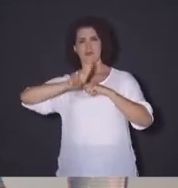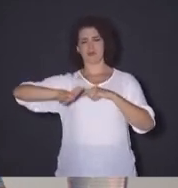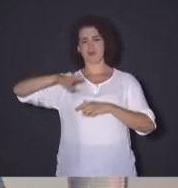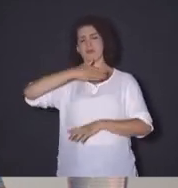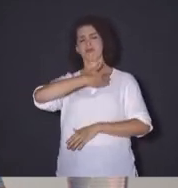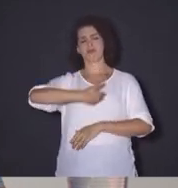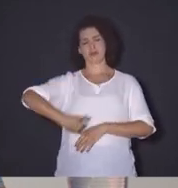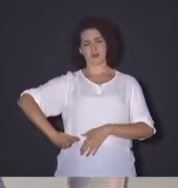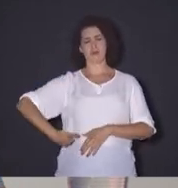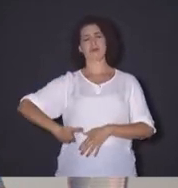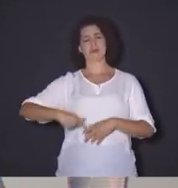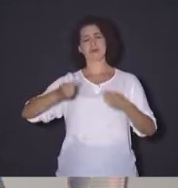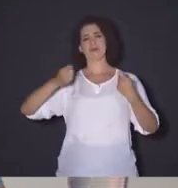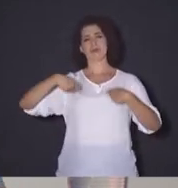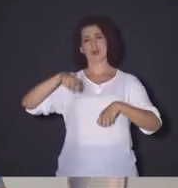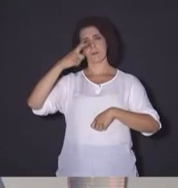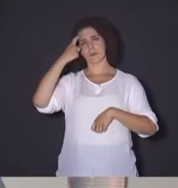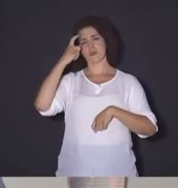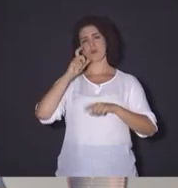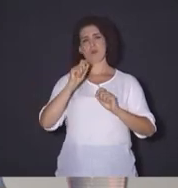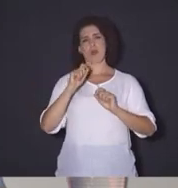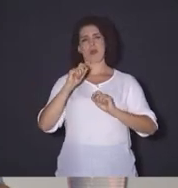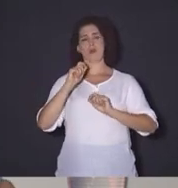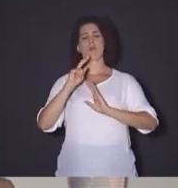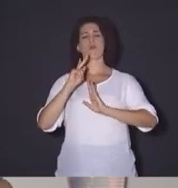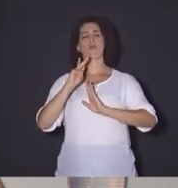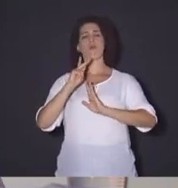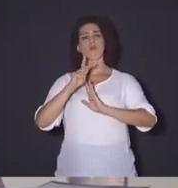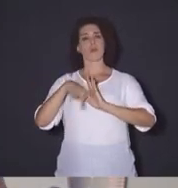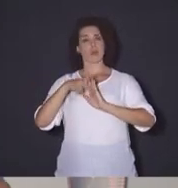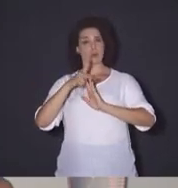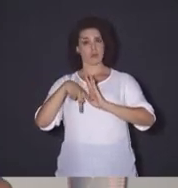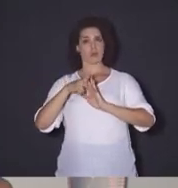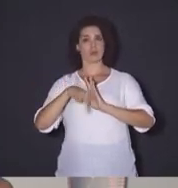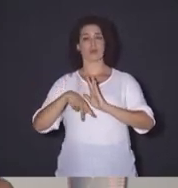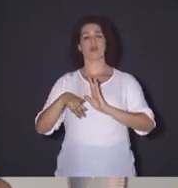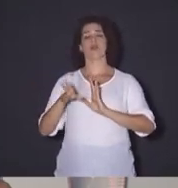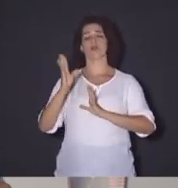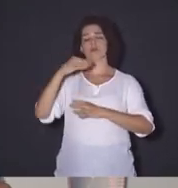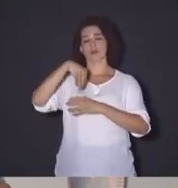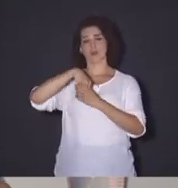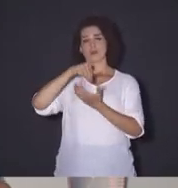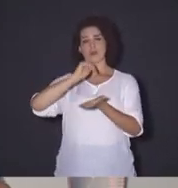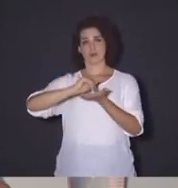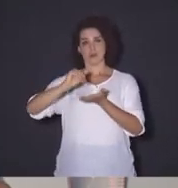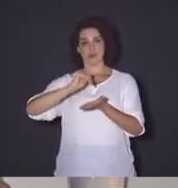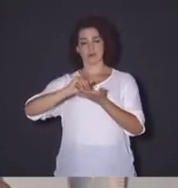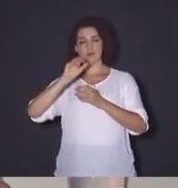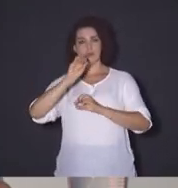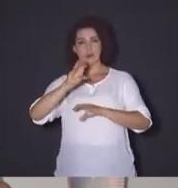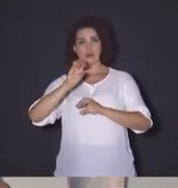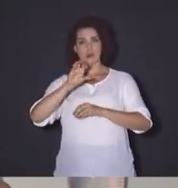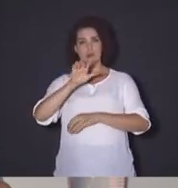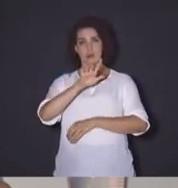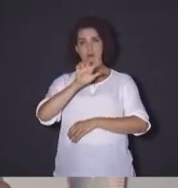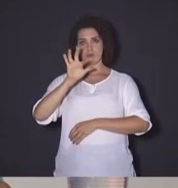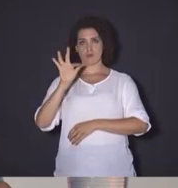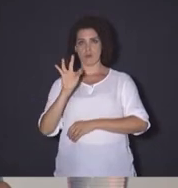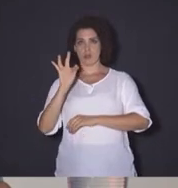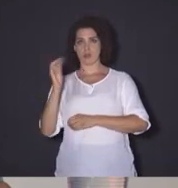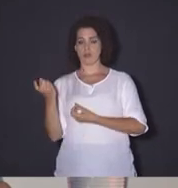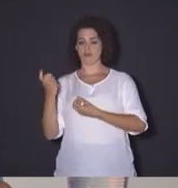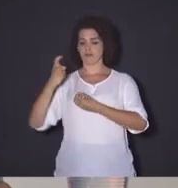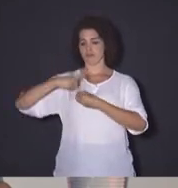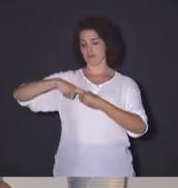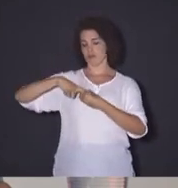possível pensar inclusive um projeto institucional da secretaria de educação de lauro de freitas em articulação com